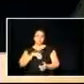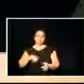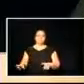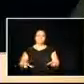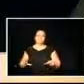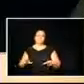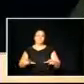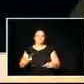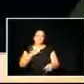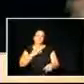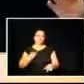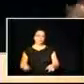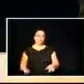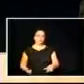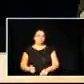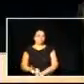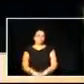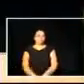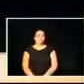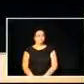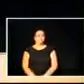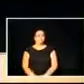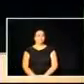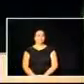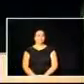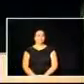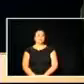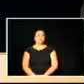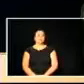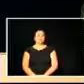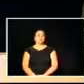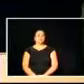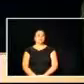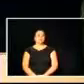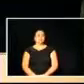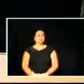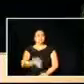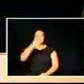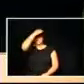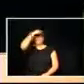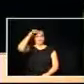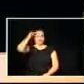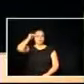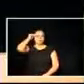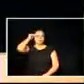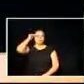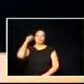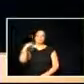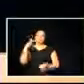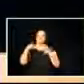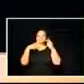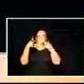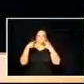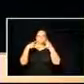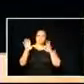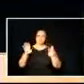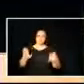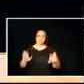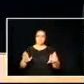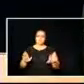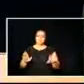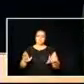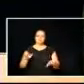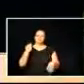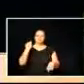prefeito, na verdade, ele quer terceirizar tudo, porque ele alega, ele joga para o servidor o grau da má qualidade do serviço público. Não é